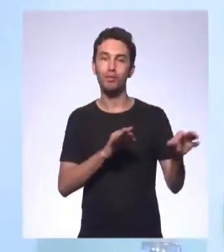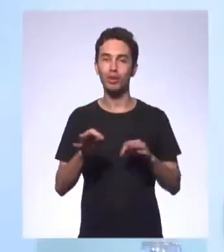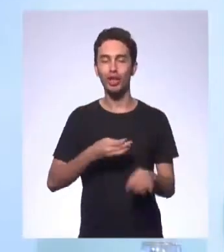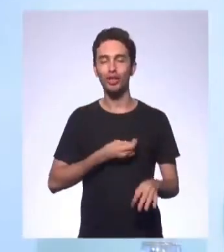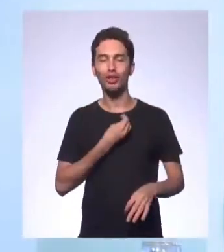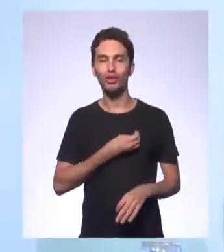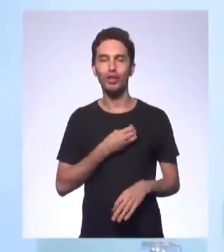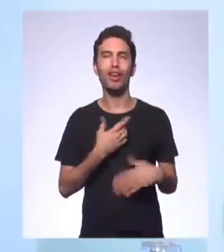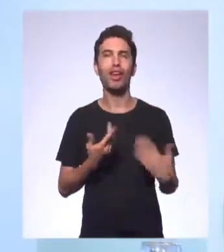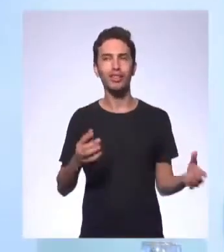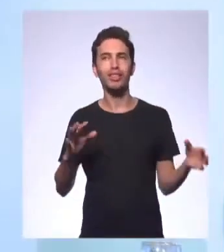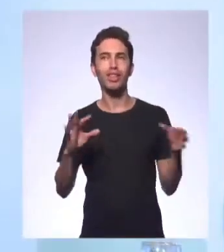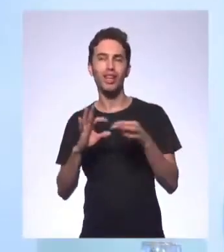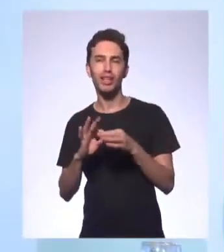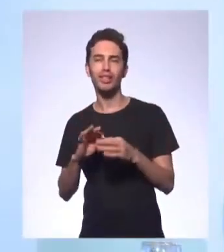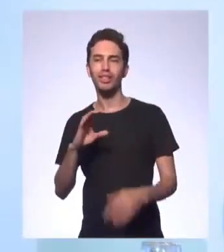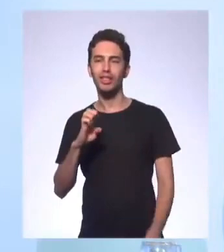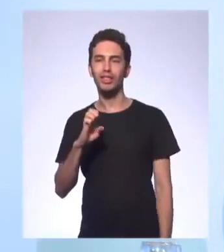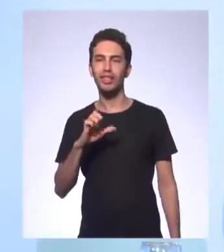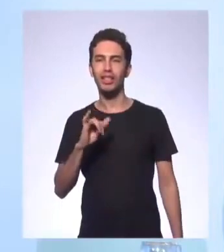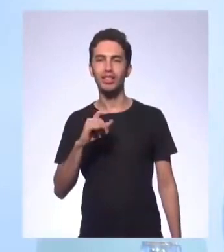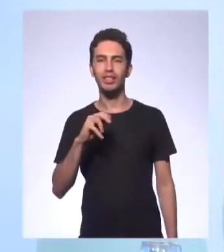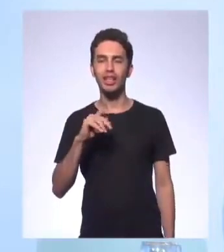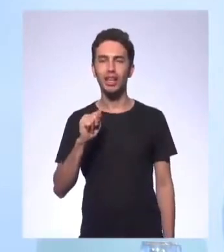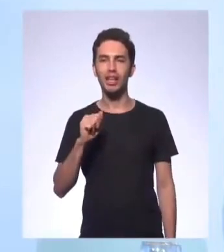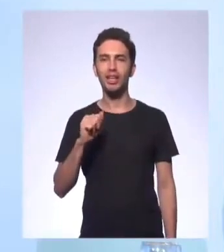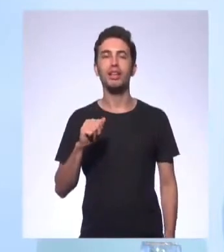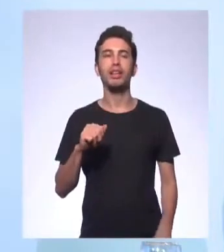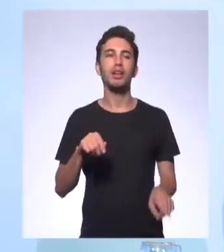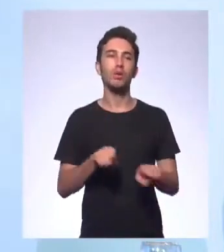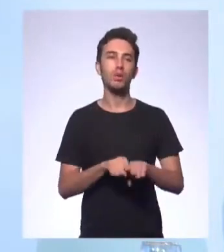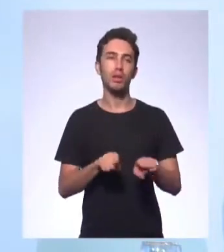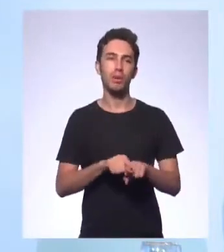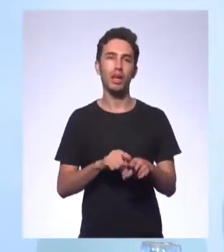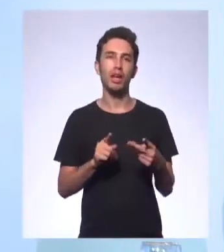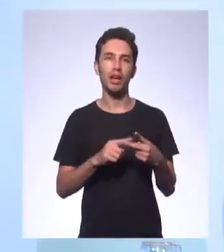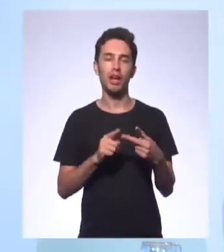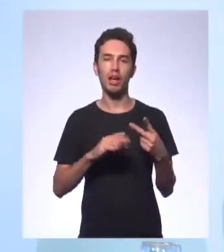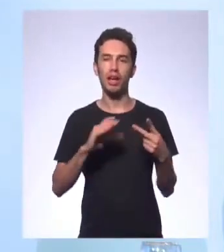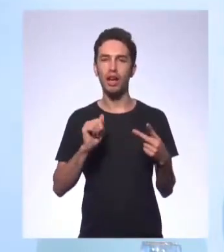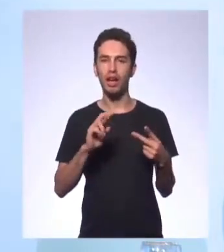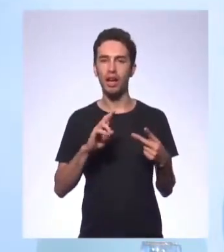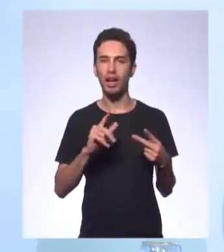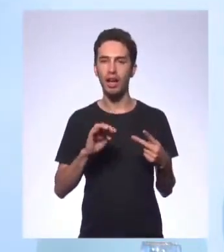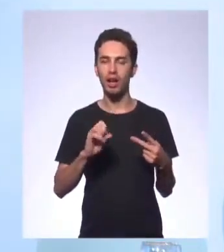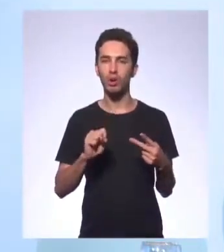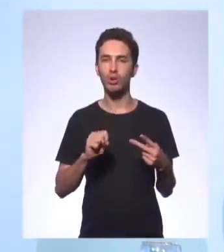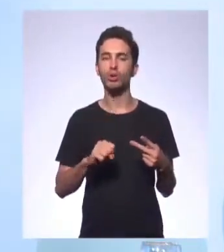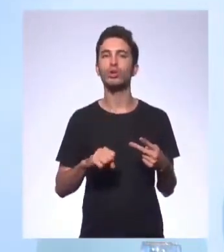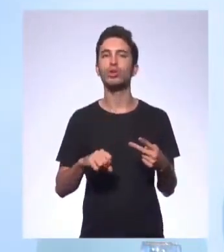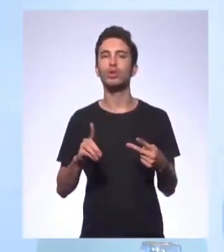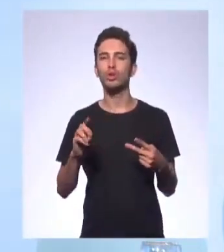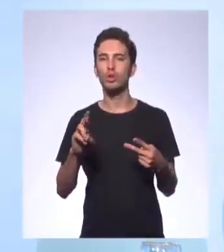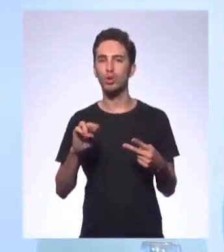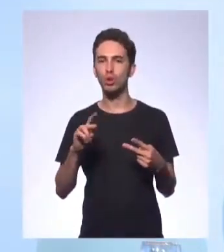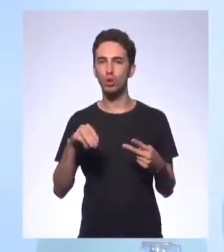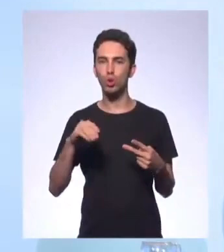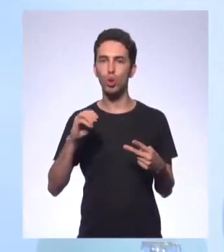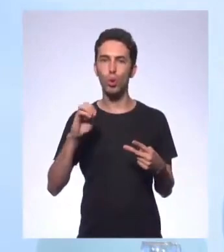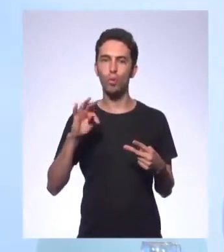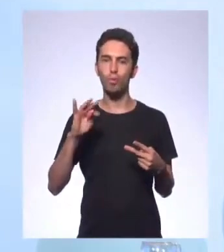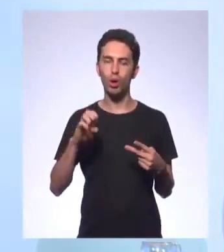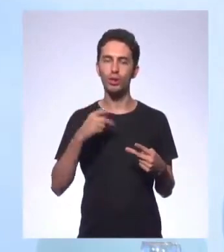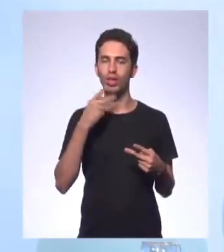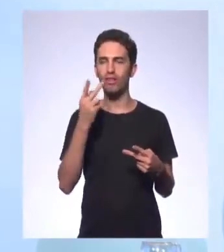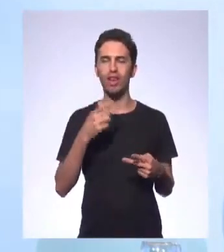faz essa relação. Tanto Cecília Meirelles representava o tempo de uma forma e Carlos Drummond de Andrade representava de uma outra forma. Ele mais revoltado,